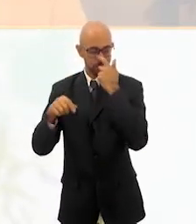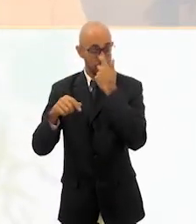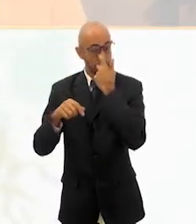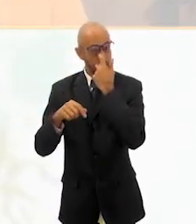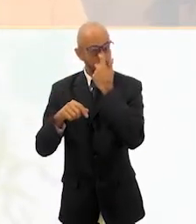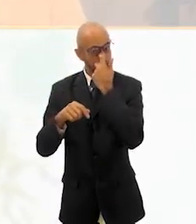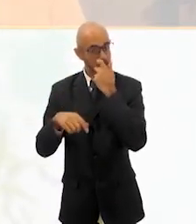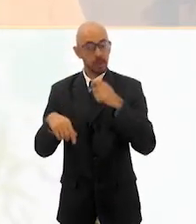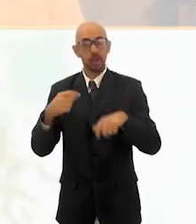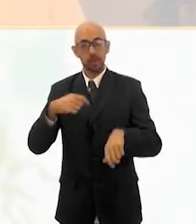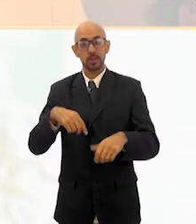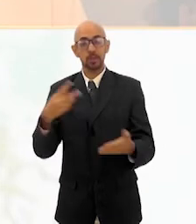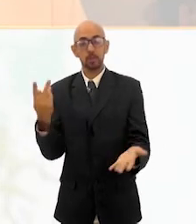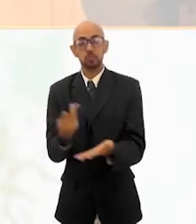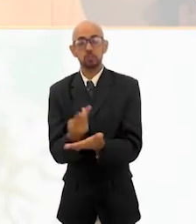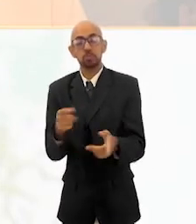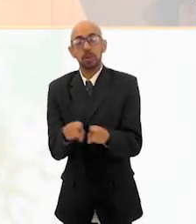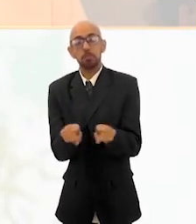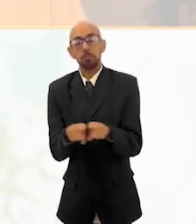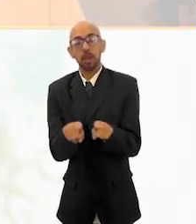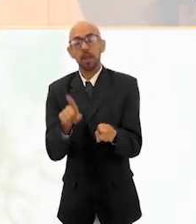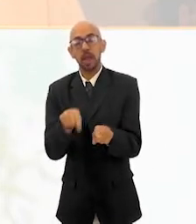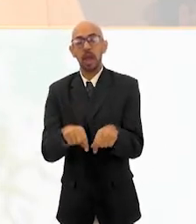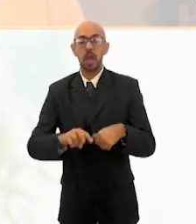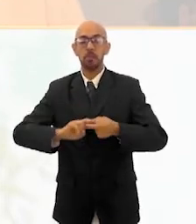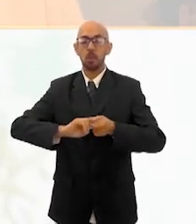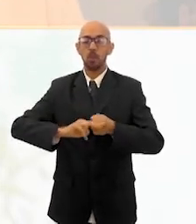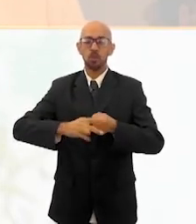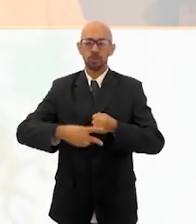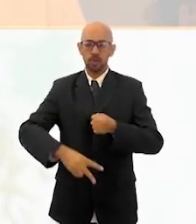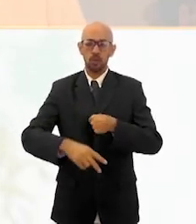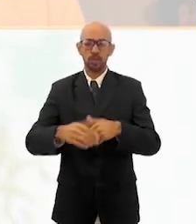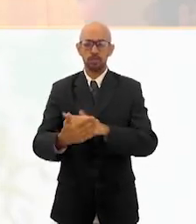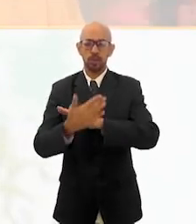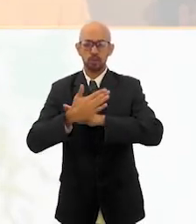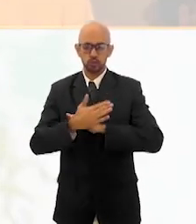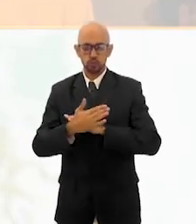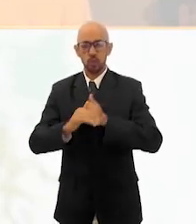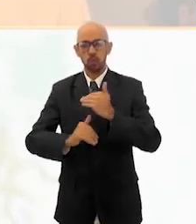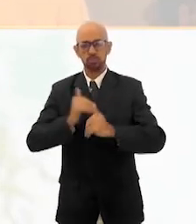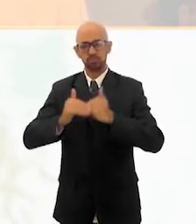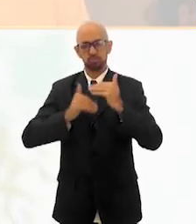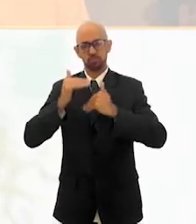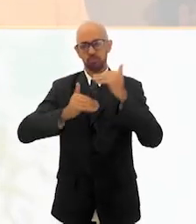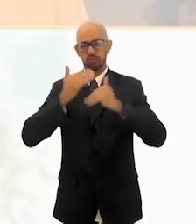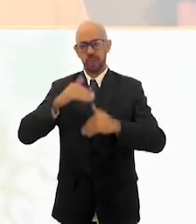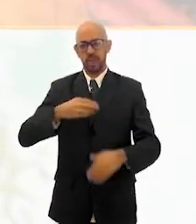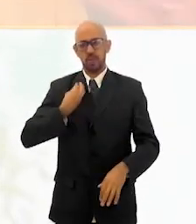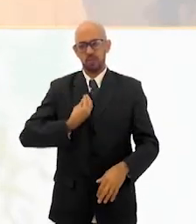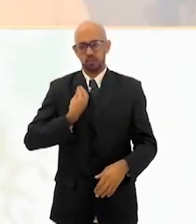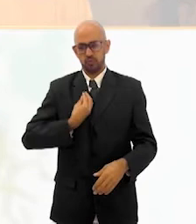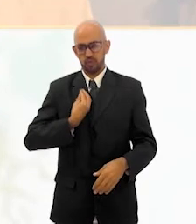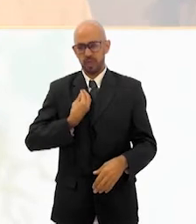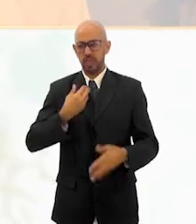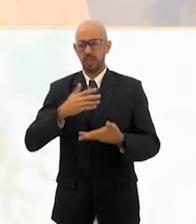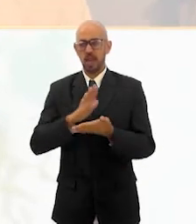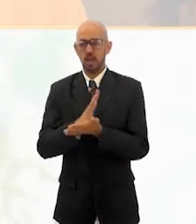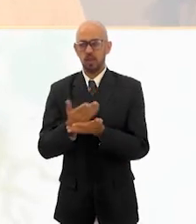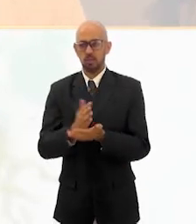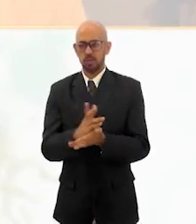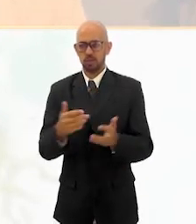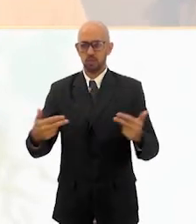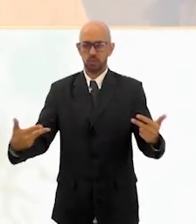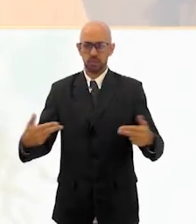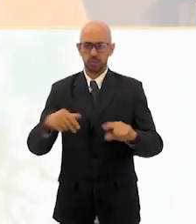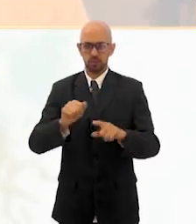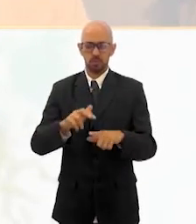também que foi um fator que me ajudou muito a não desenvolver determinadas amarguras ou